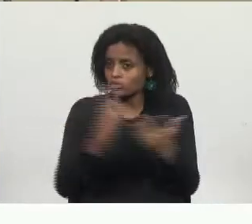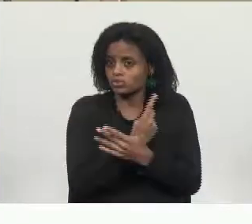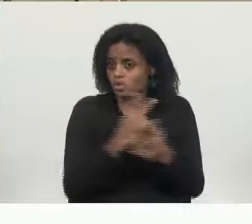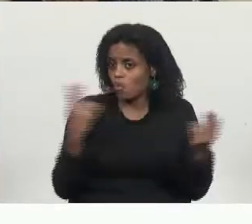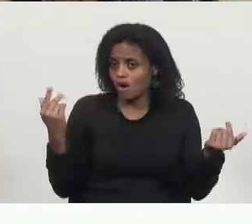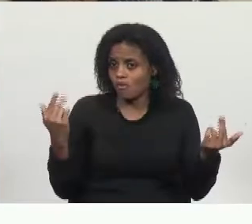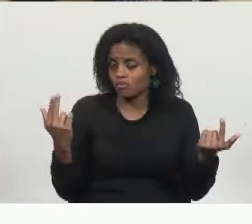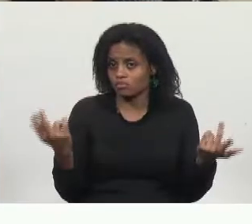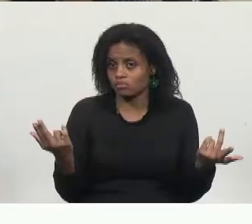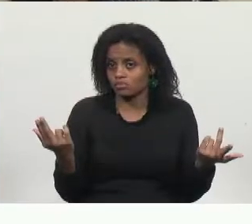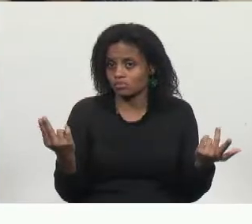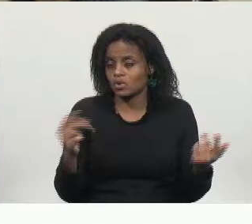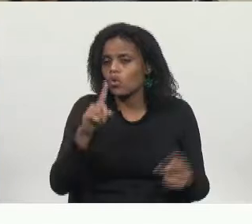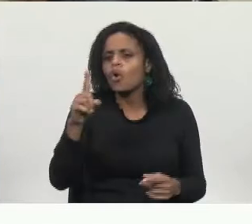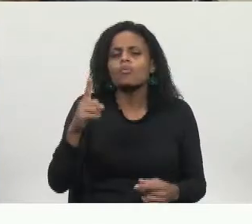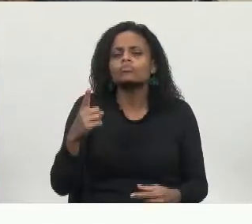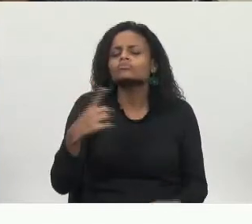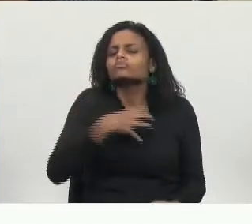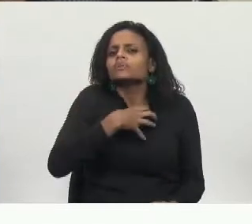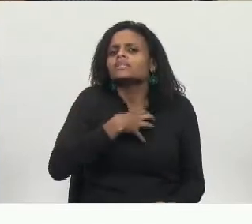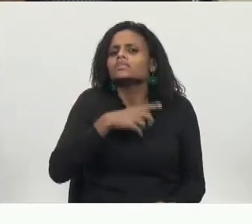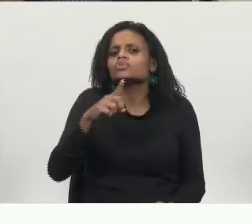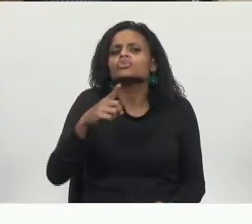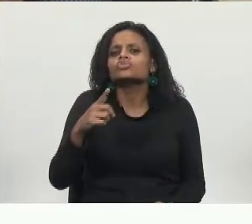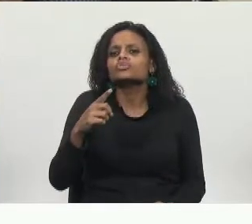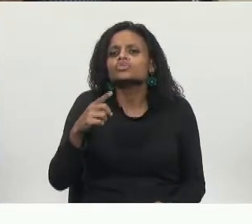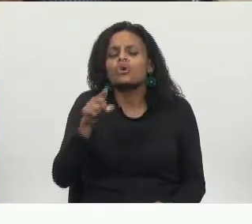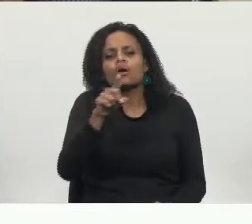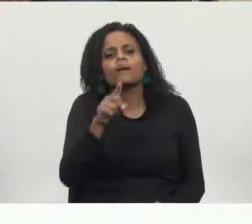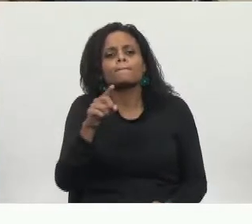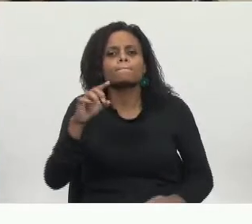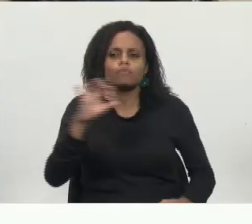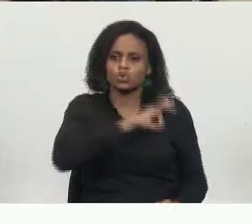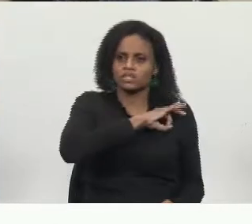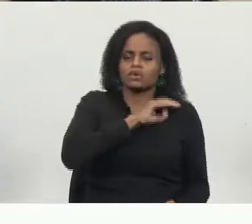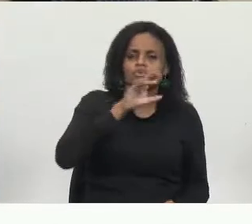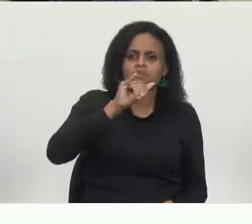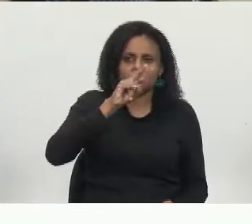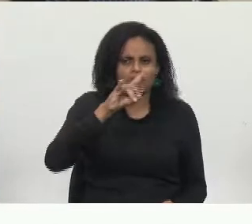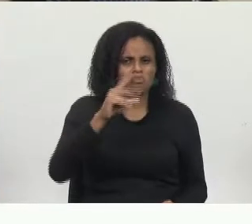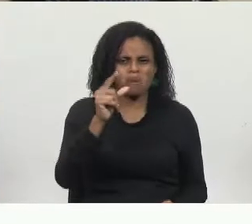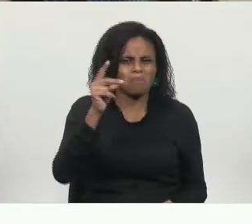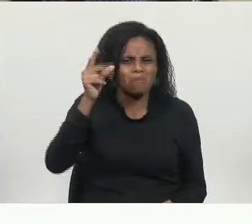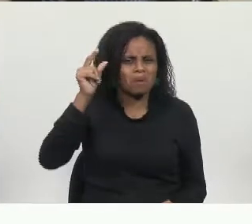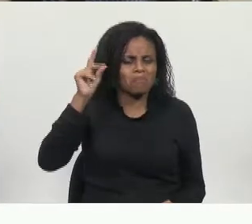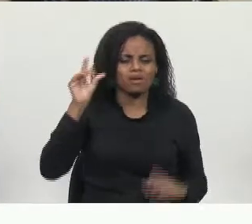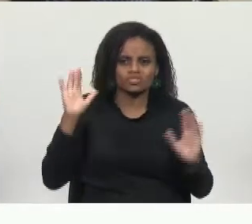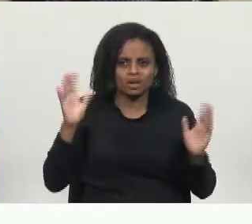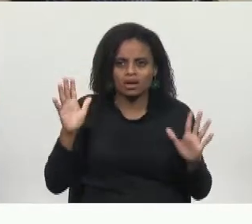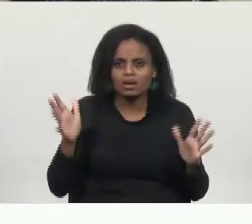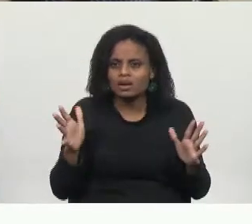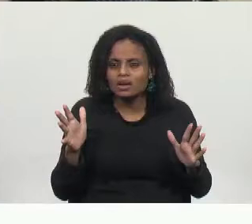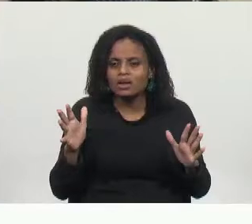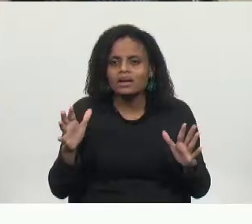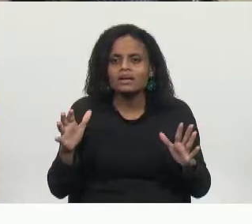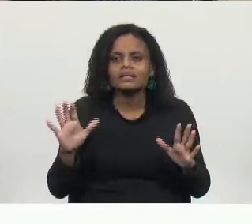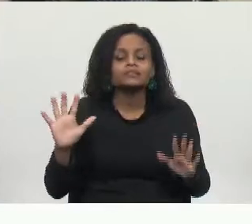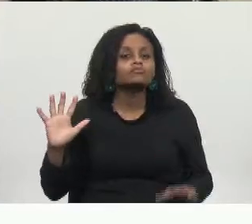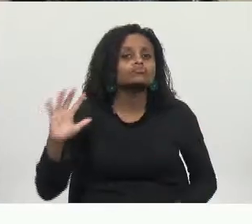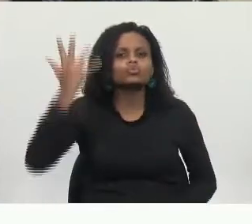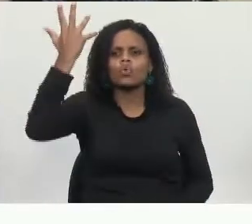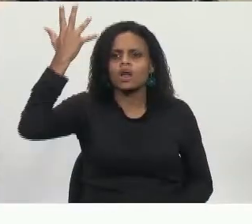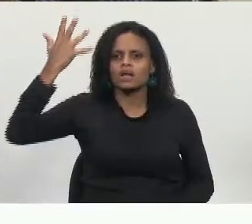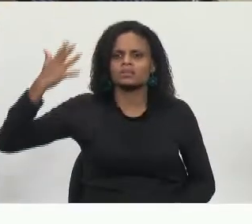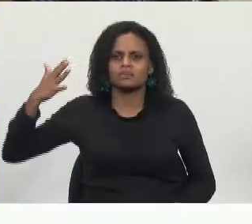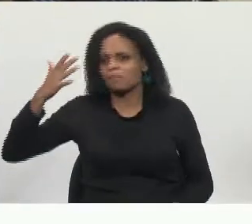senhor reagiria, deputado? O senhor desarmado, o senhor policial civil, muitos anos de carreira, entrasse um alucinado